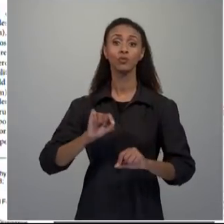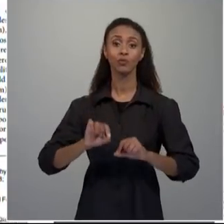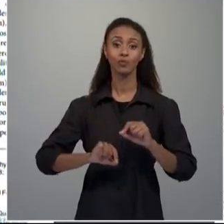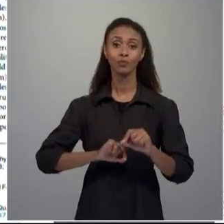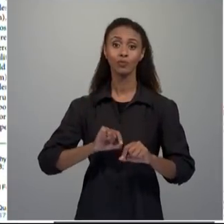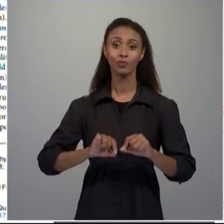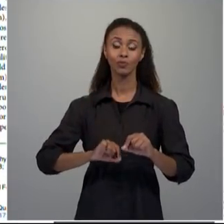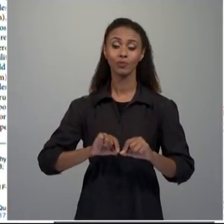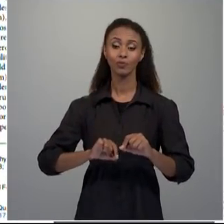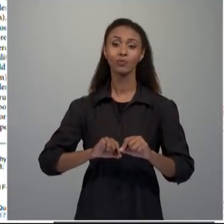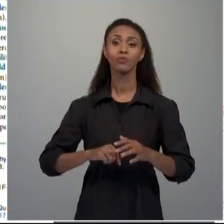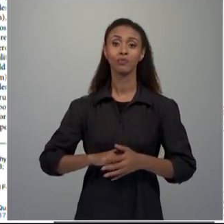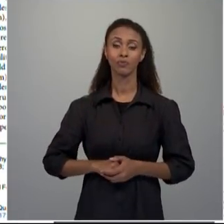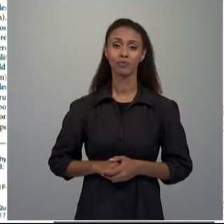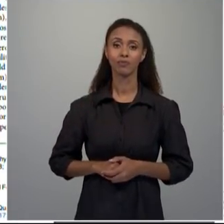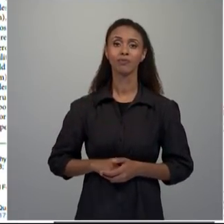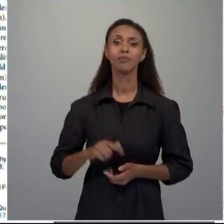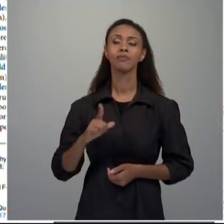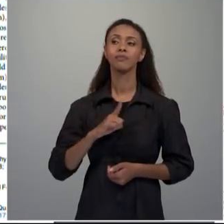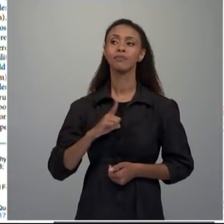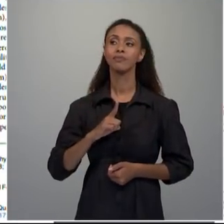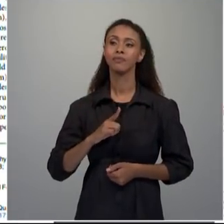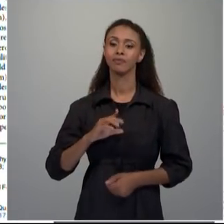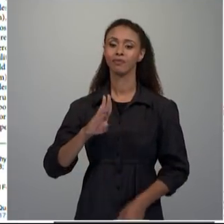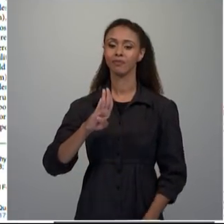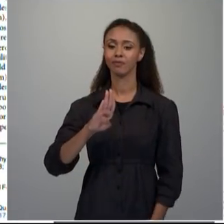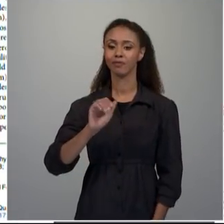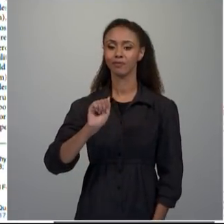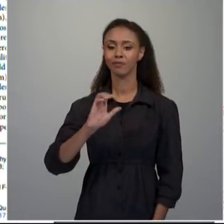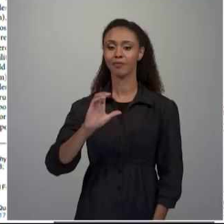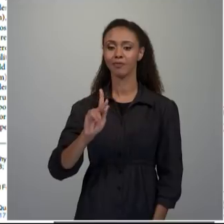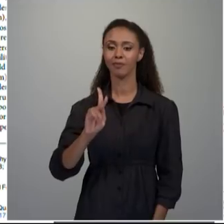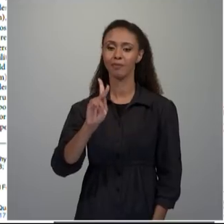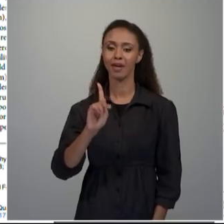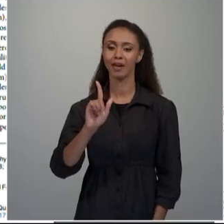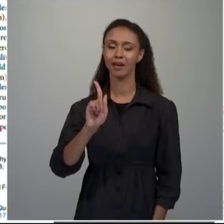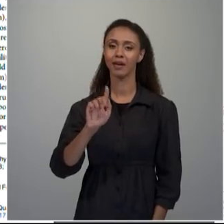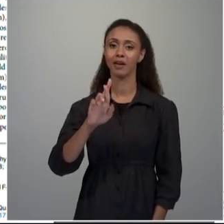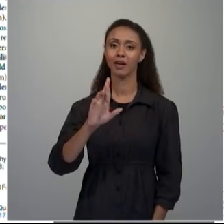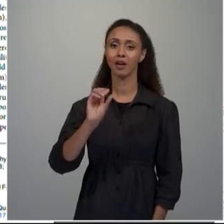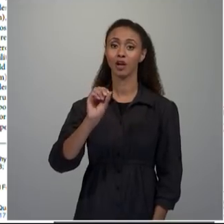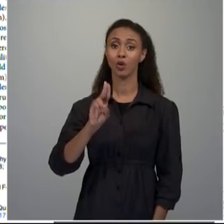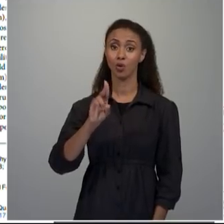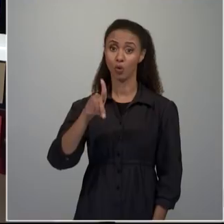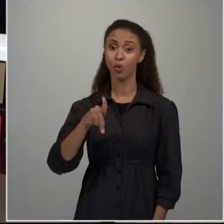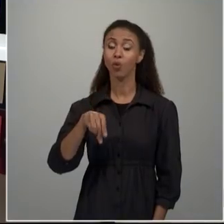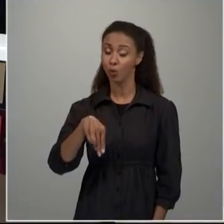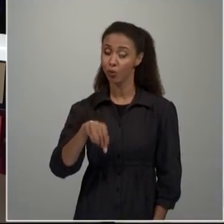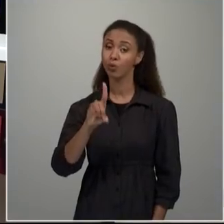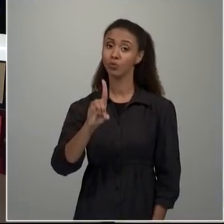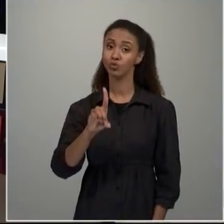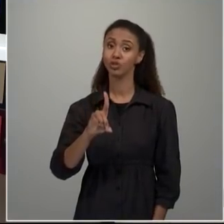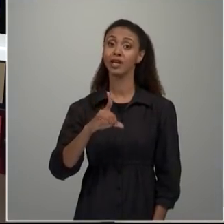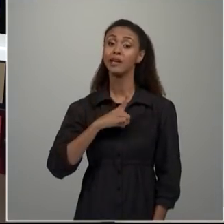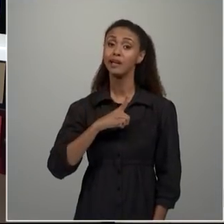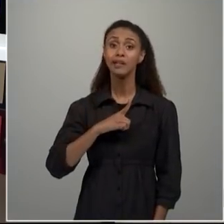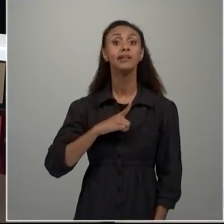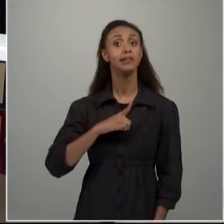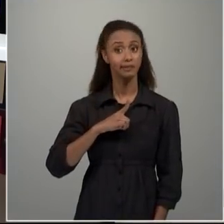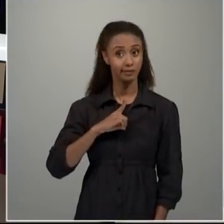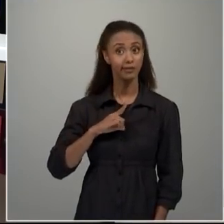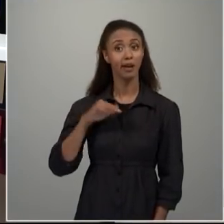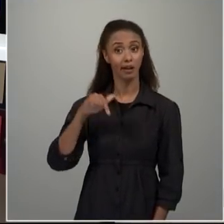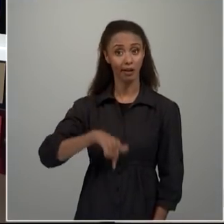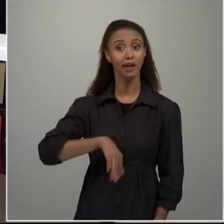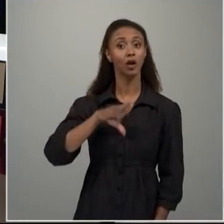aqui vai falar de um background ok a palavra background que a gente usa muito em português ou seja o contexto da onde vem tá